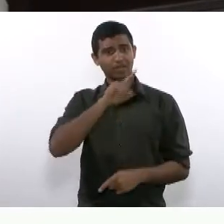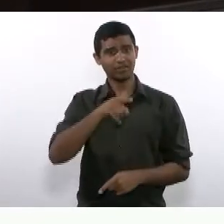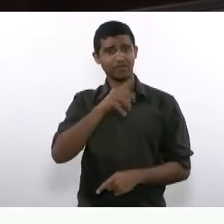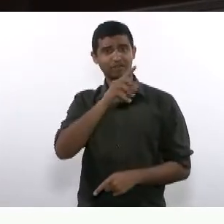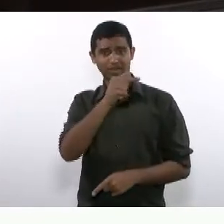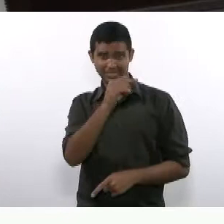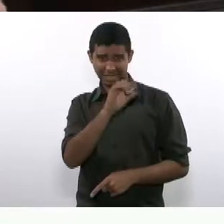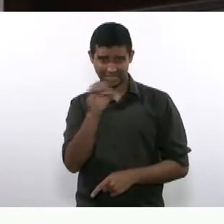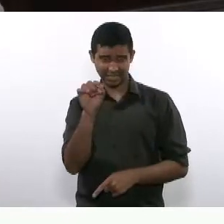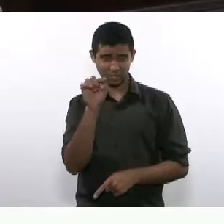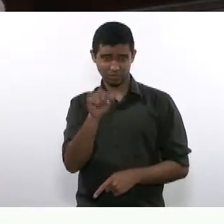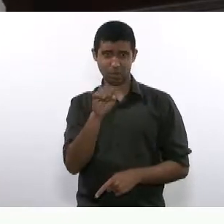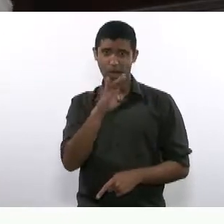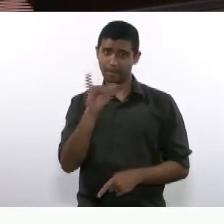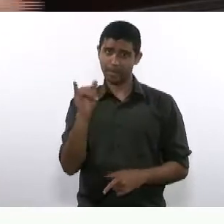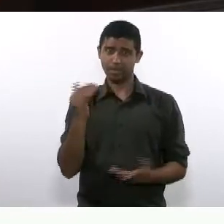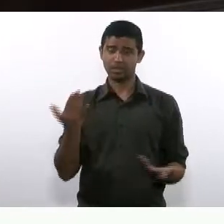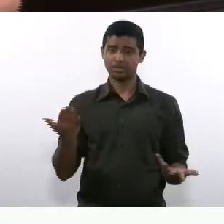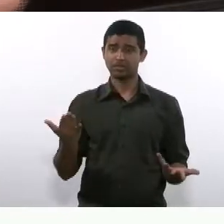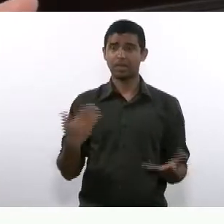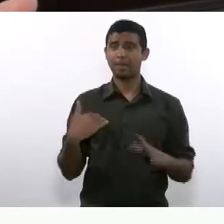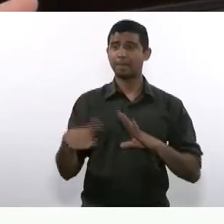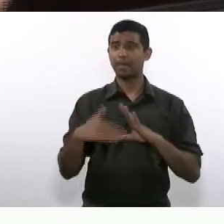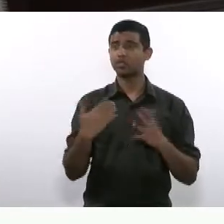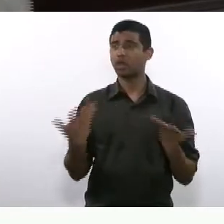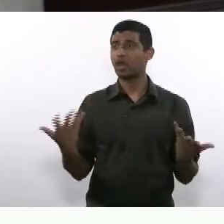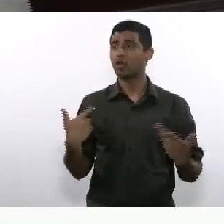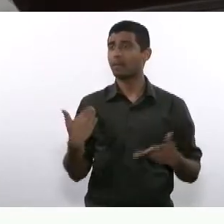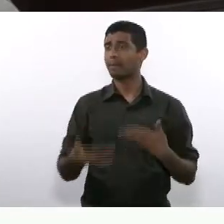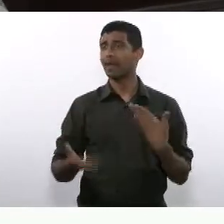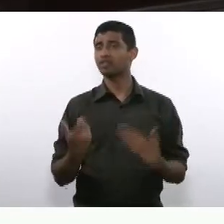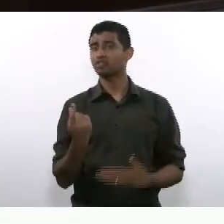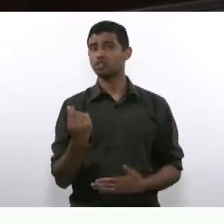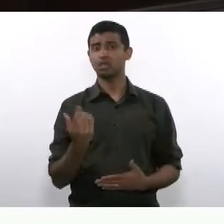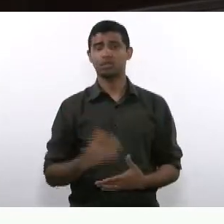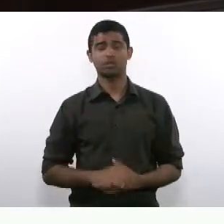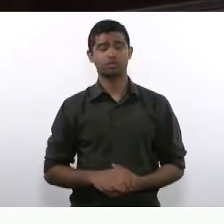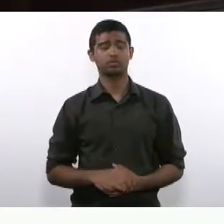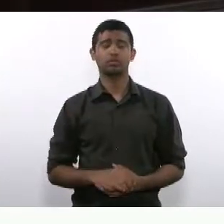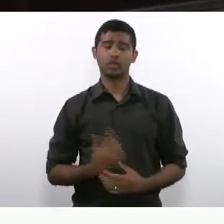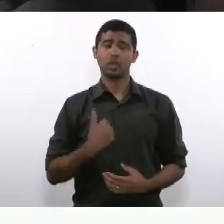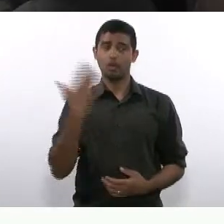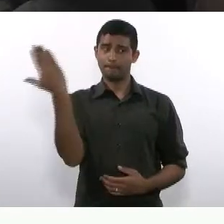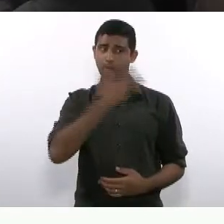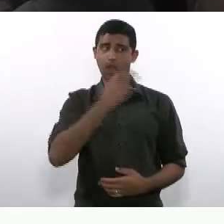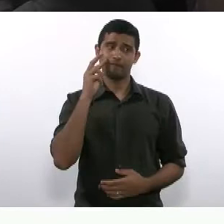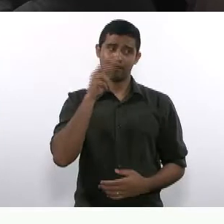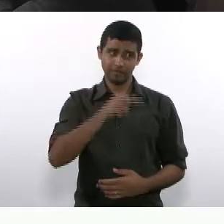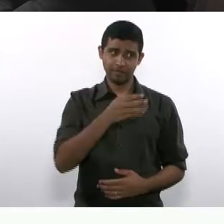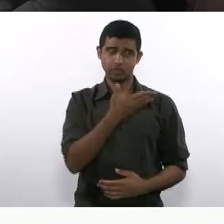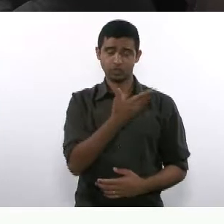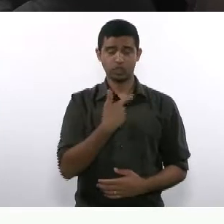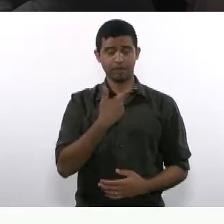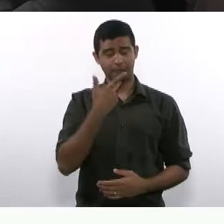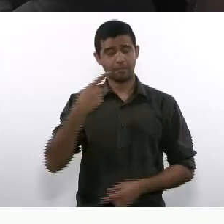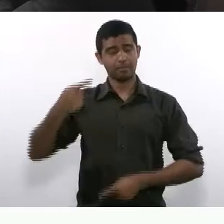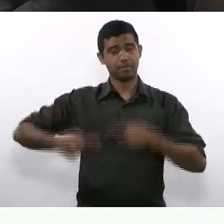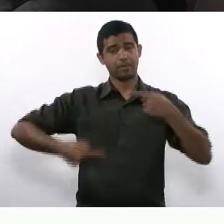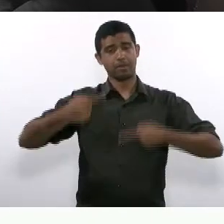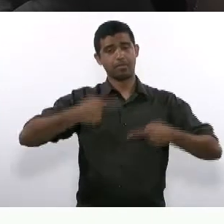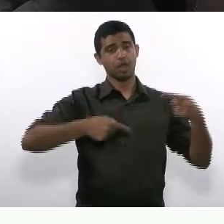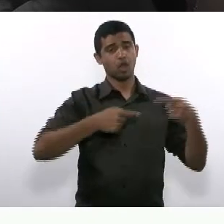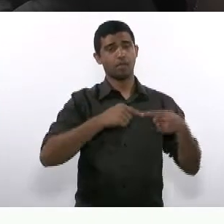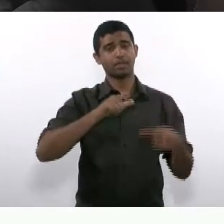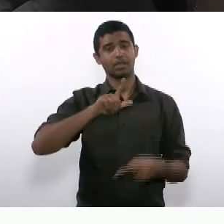Custou tanto e manda em cima da hora que agora a gente vai perder dinheiro. Vossa Excelência, eu sou testemunha que Vossa Excelência, por ocasião dos debates ainda em relação à